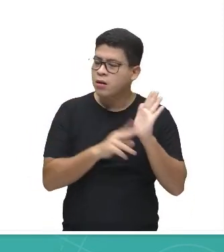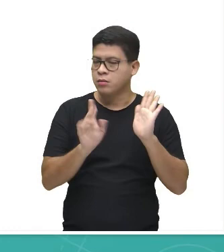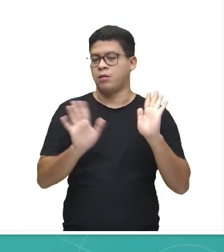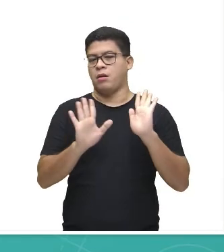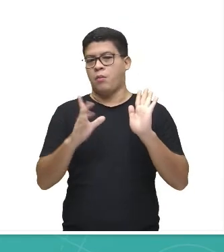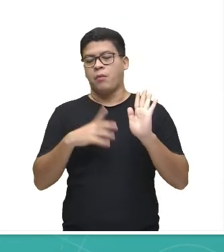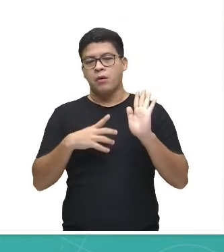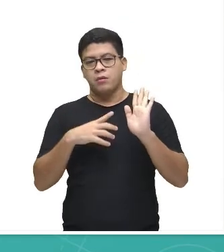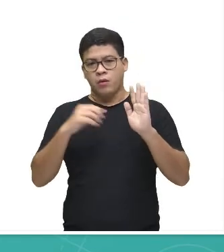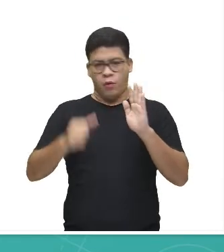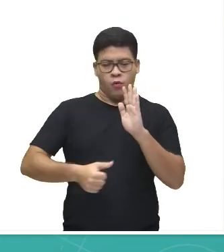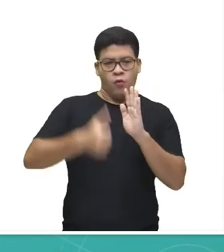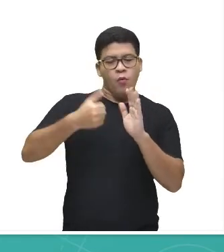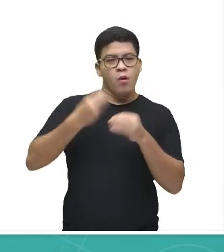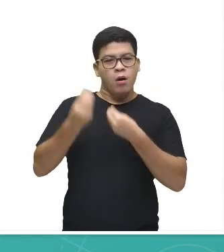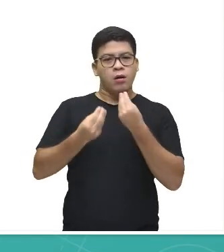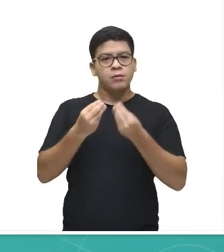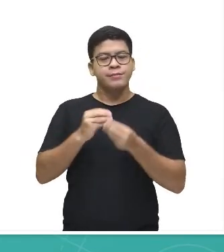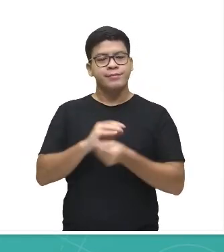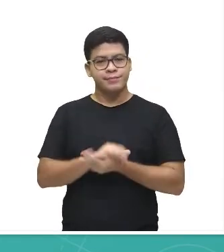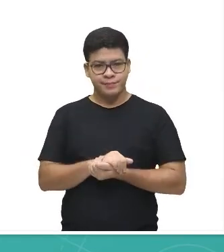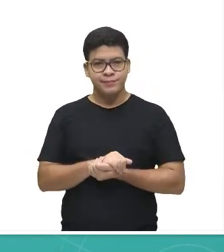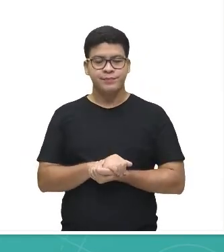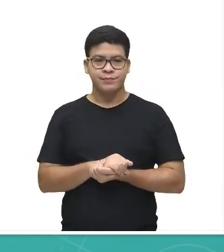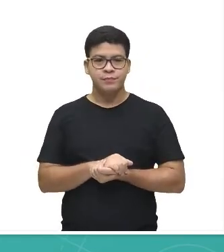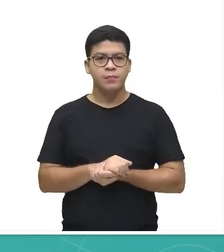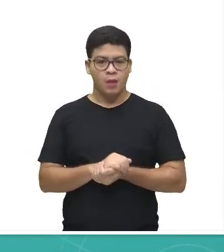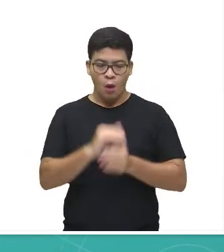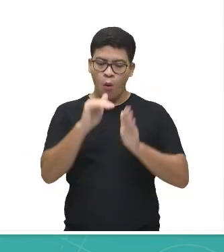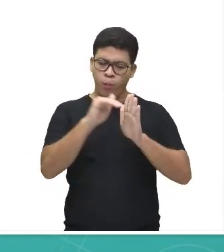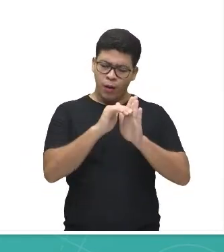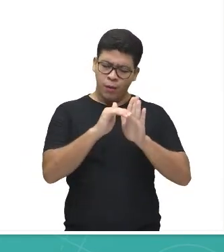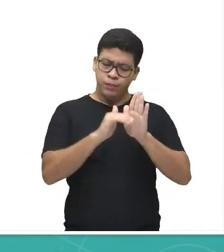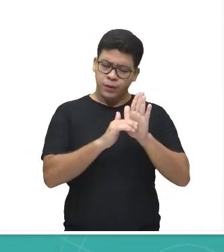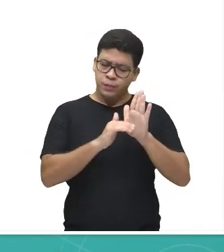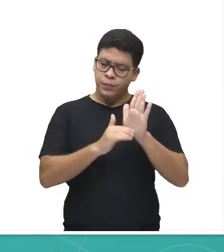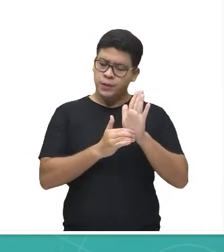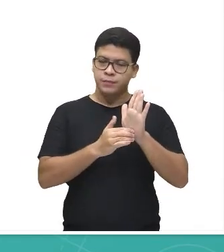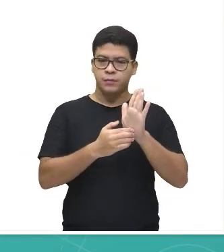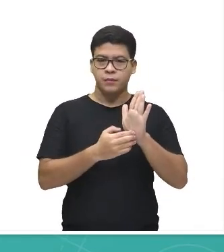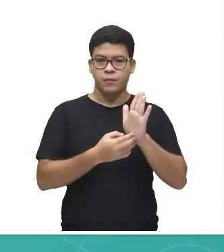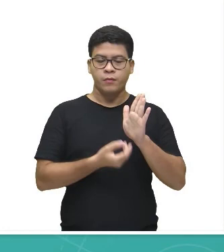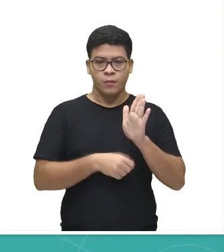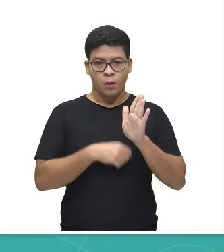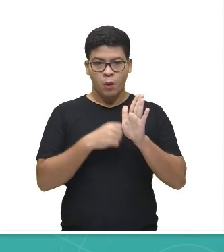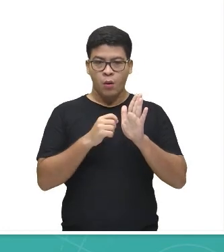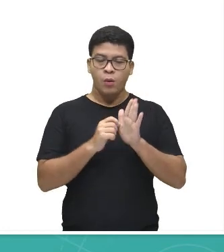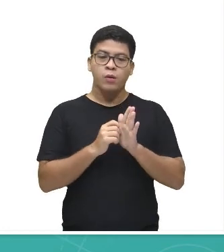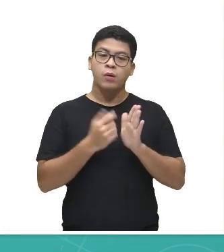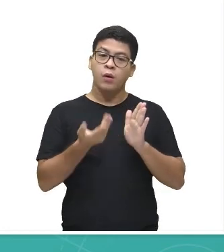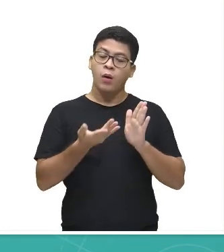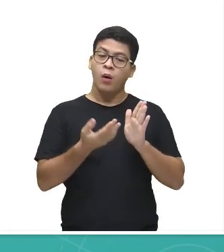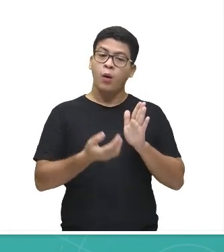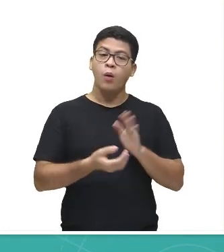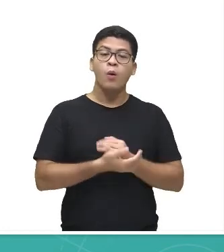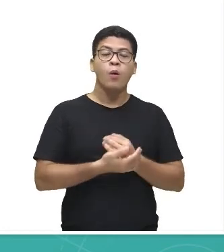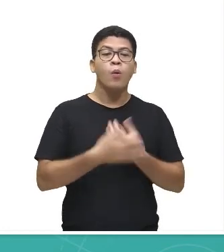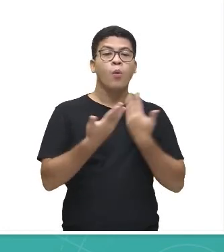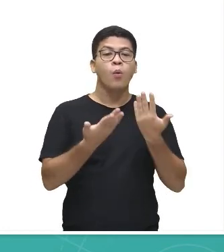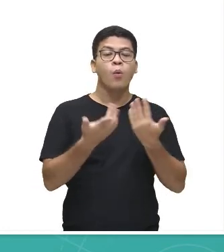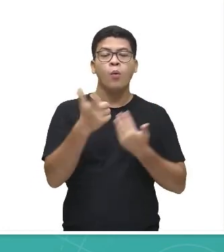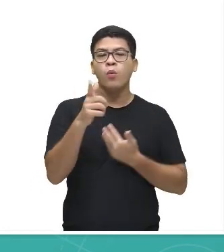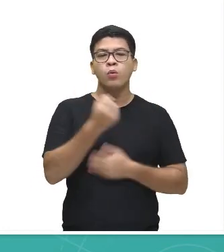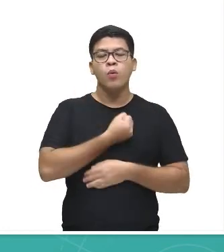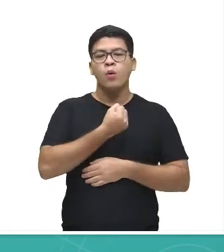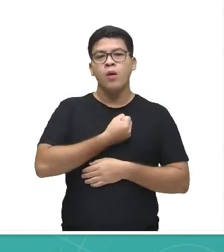pelo maior. Coloca o maior em cima e os demais você vem colocando embaixo. Então, o outro número é 398, né, que